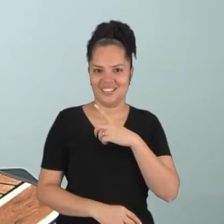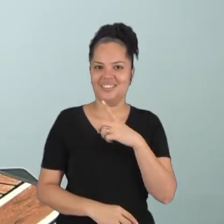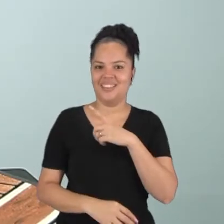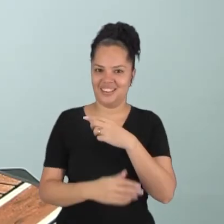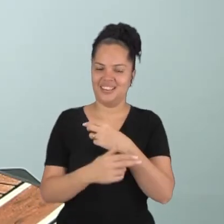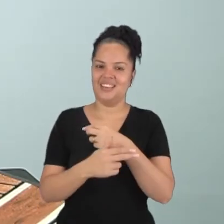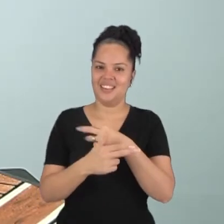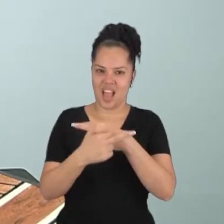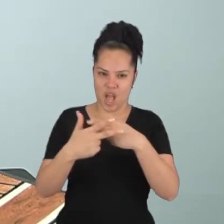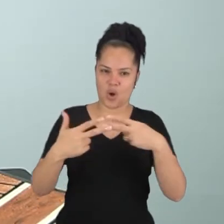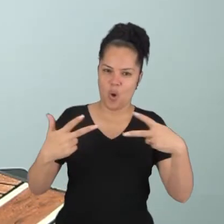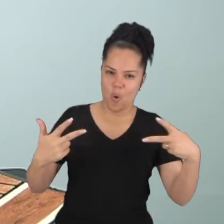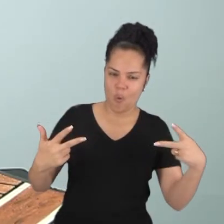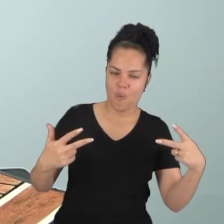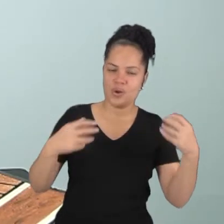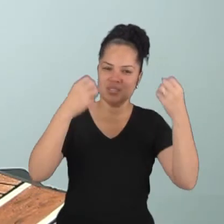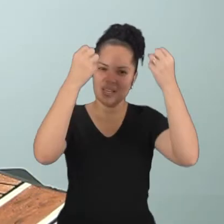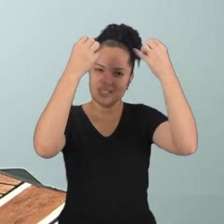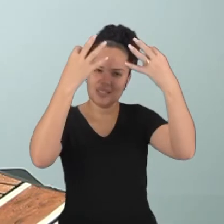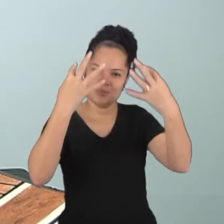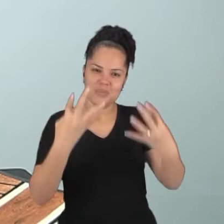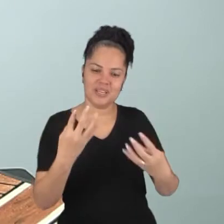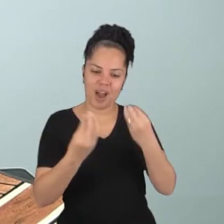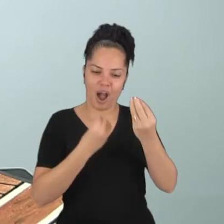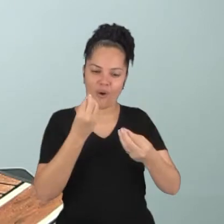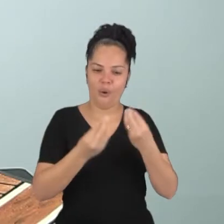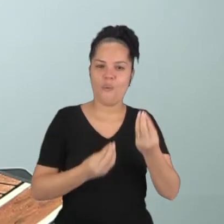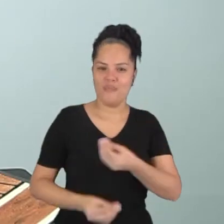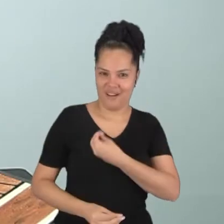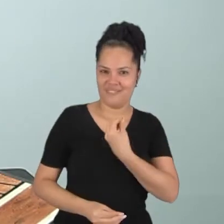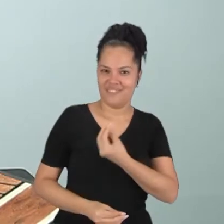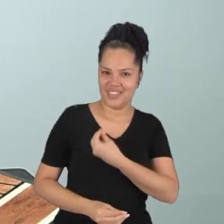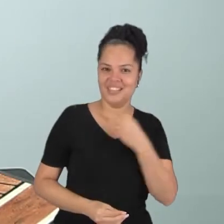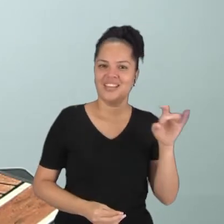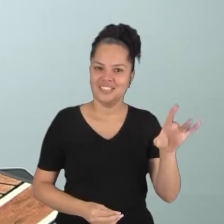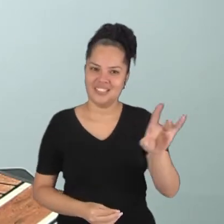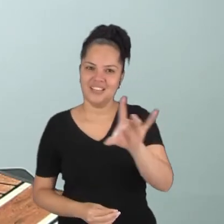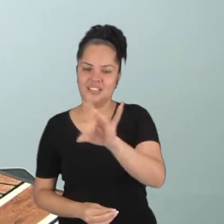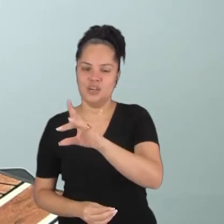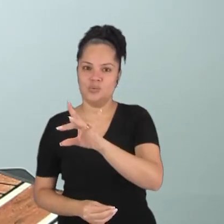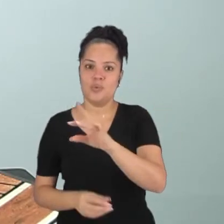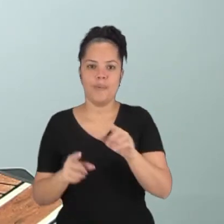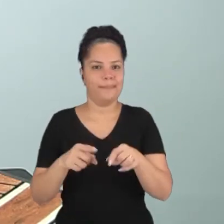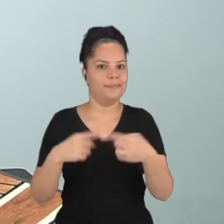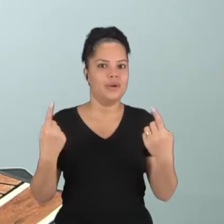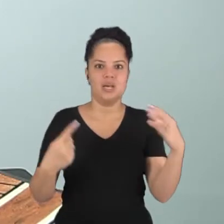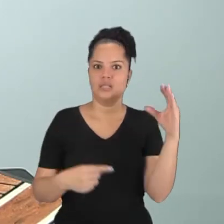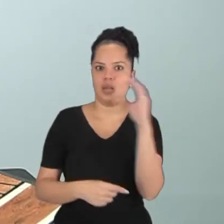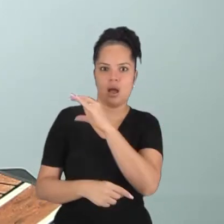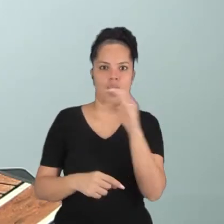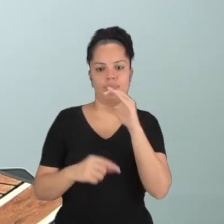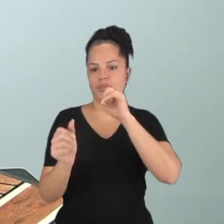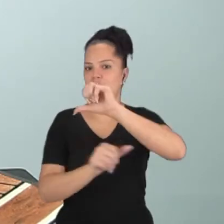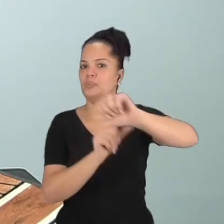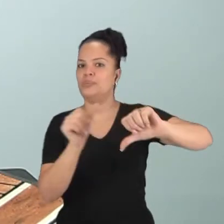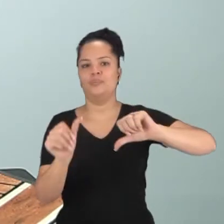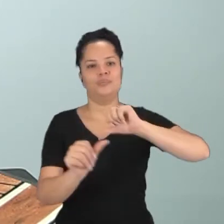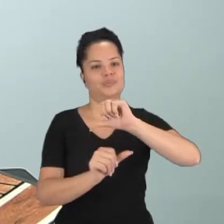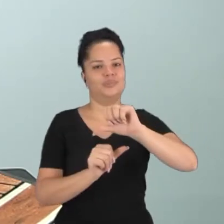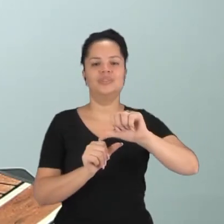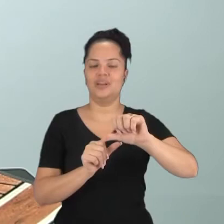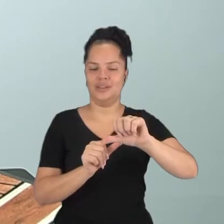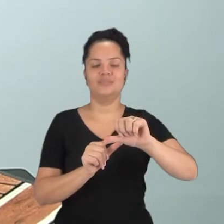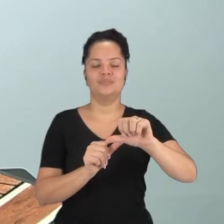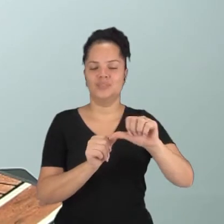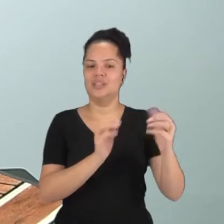eles contam a nossa história, né? E eles tiveram que deixar tudo para trás, né? E vir